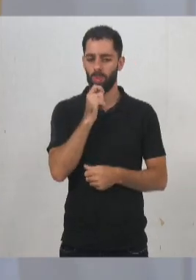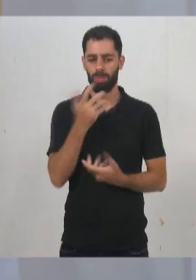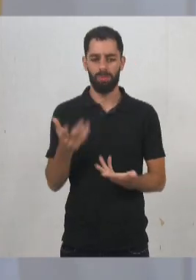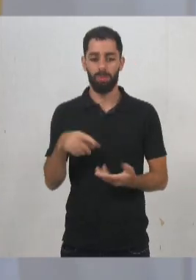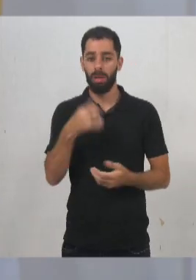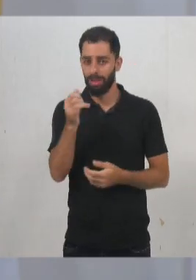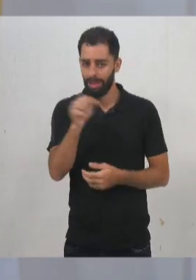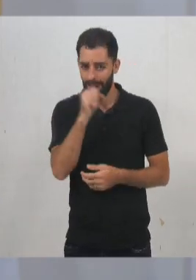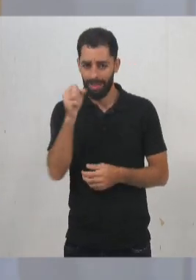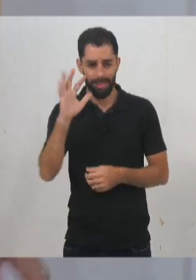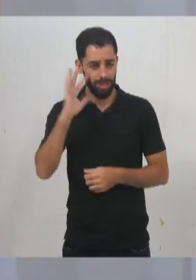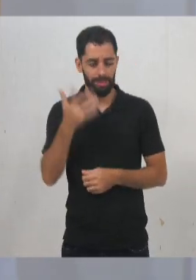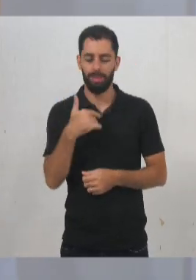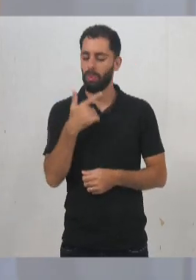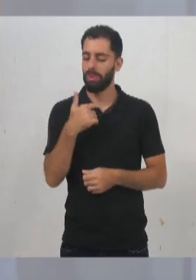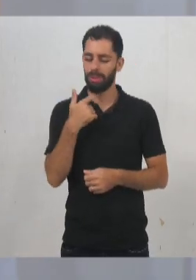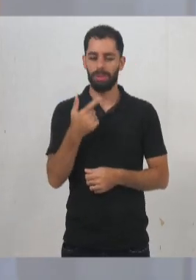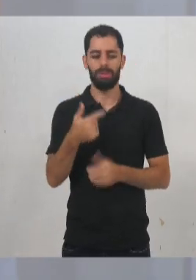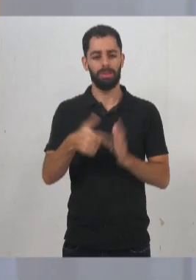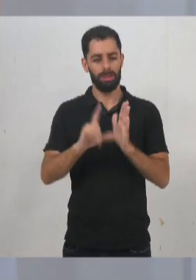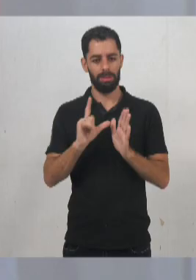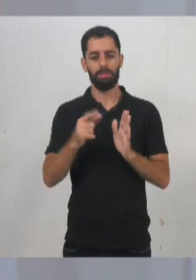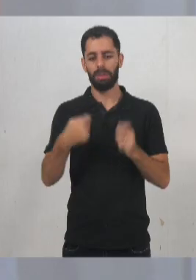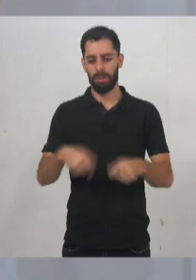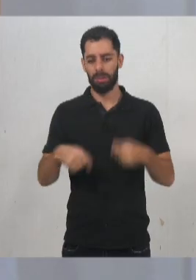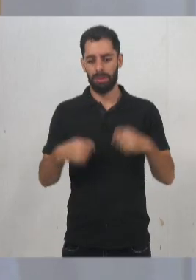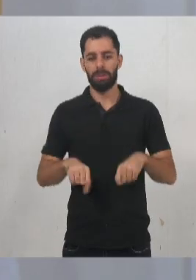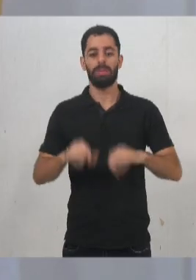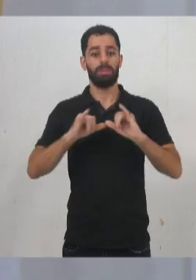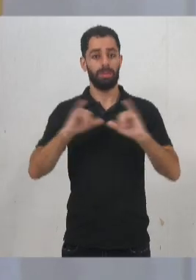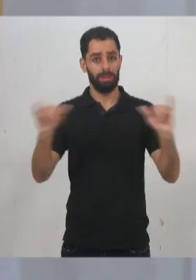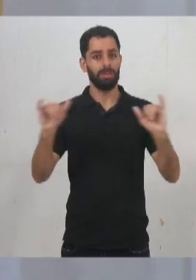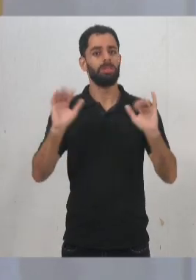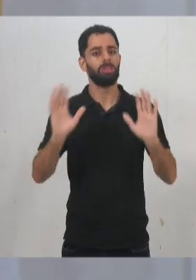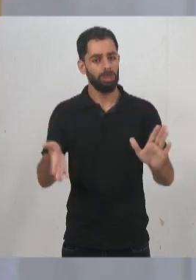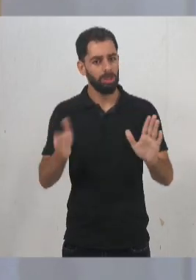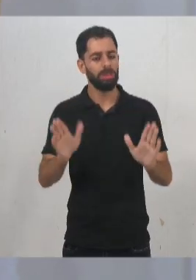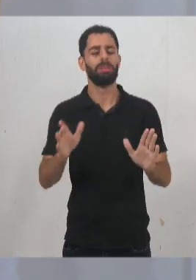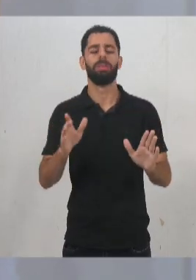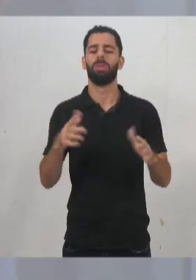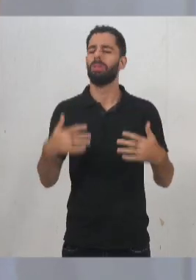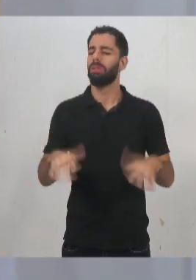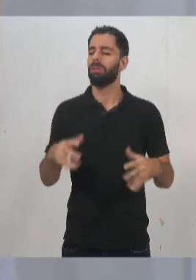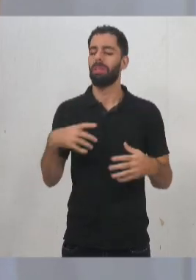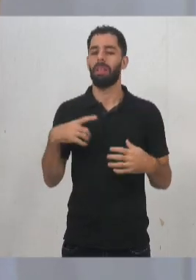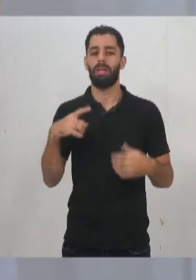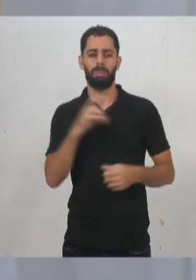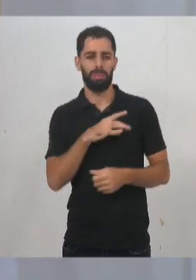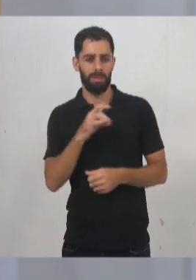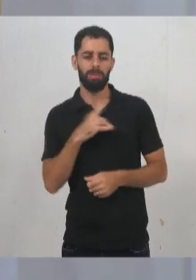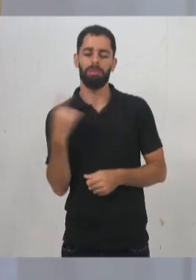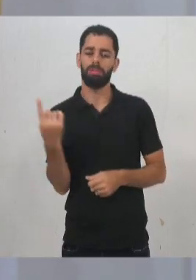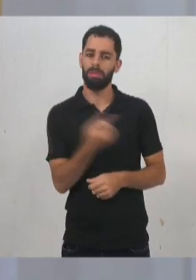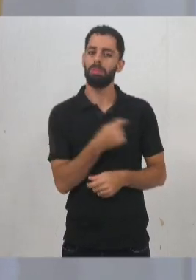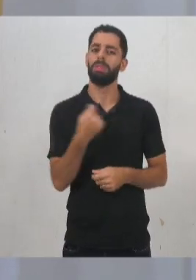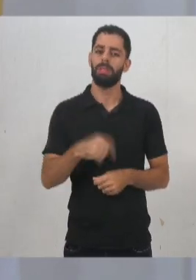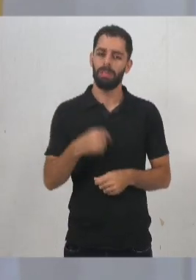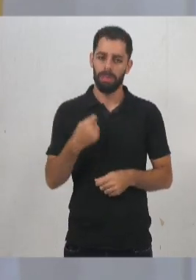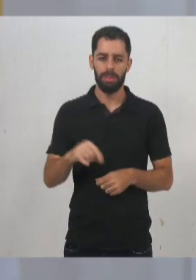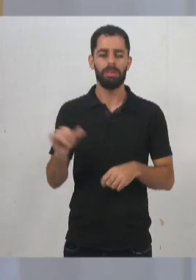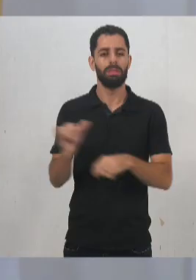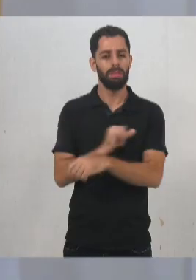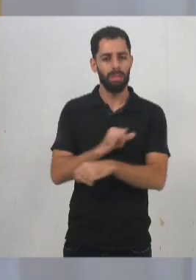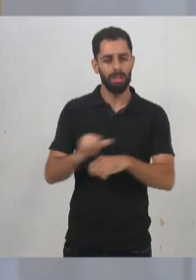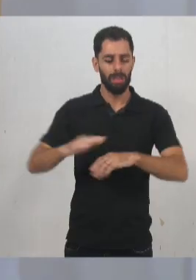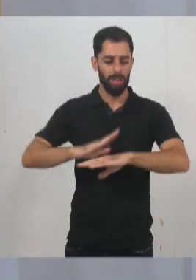providência ali neste local Então tá dado o recado o alerta tá aí a insegurança é total e nós precisamos de uma faixa elevada uma lomada